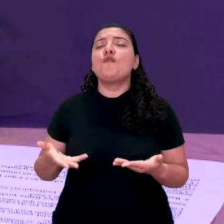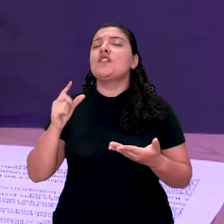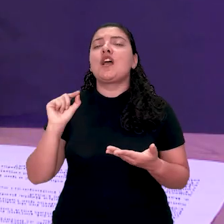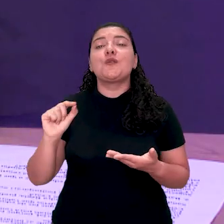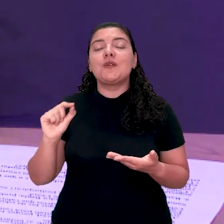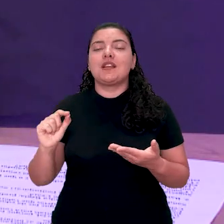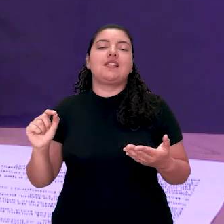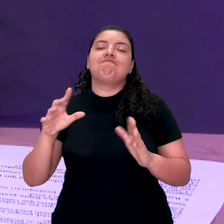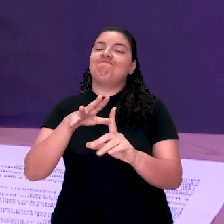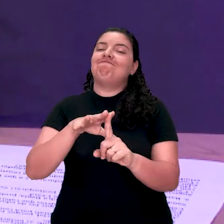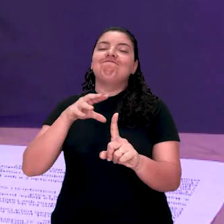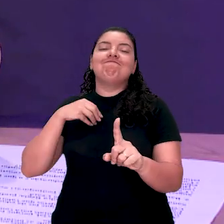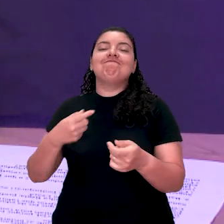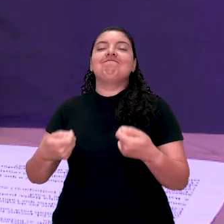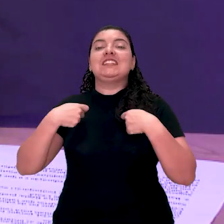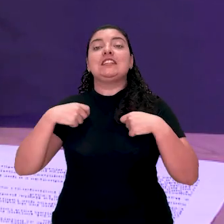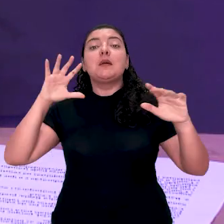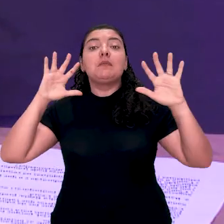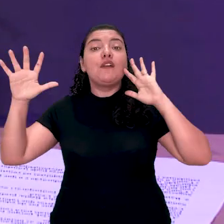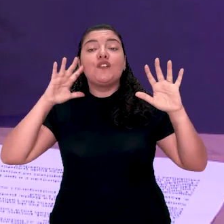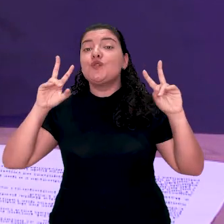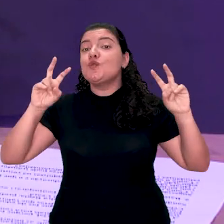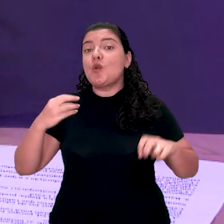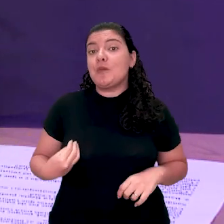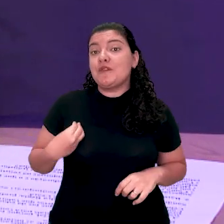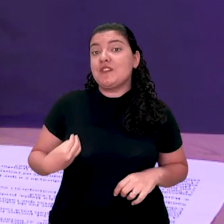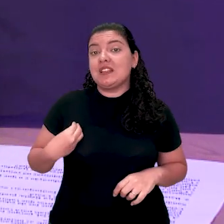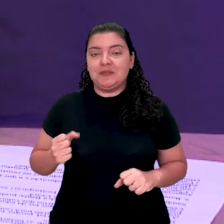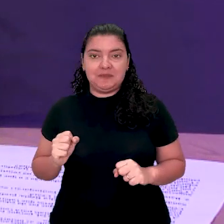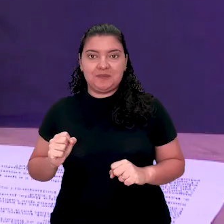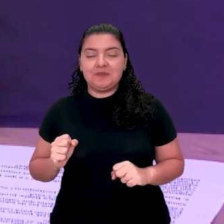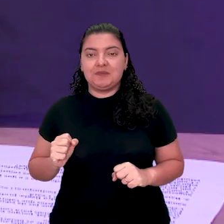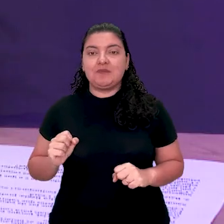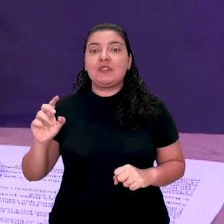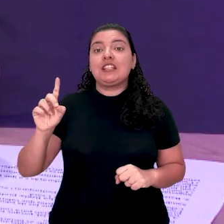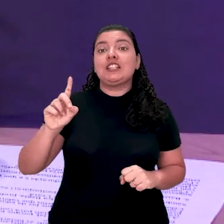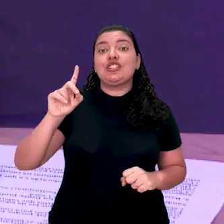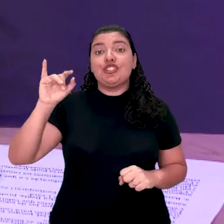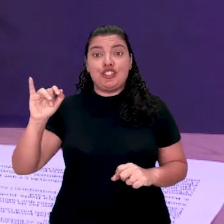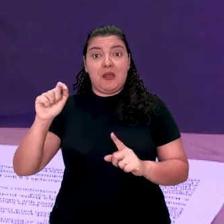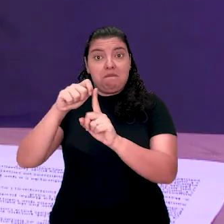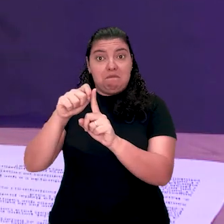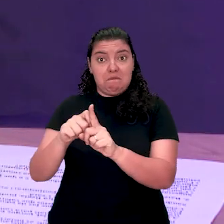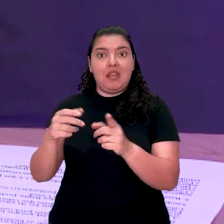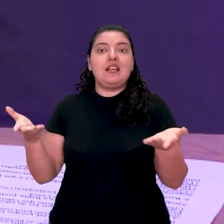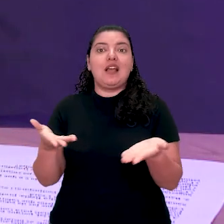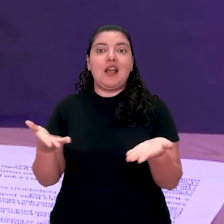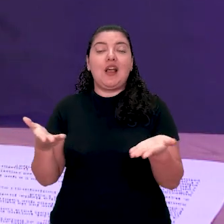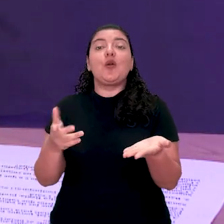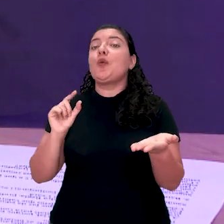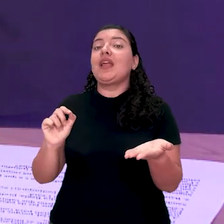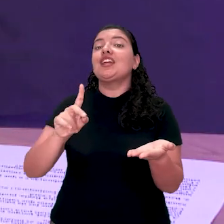com histórias inspiradoras que nos fazem refletir sobre o nosso propósito. Esse mês também tem o Dia